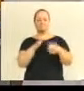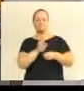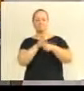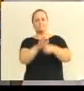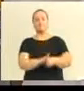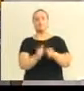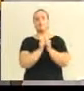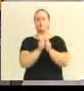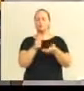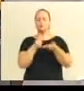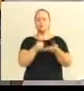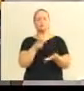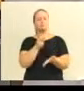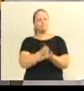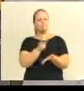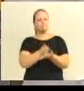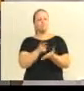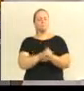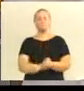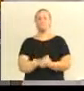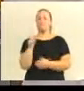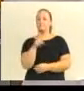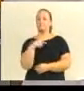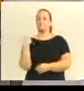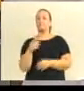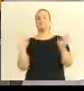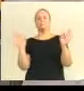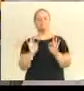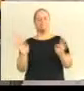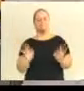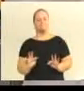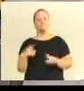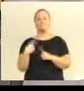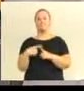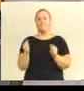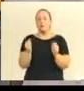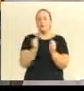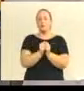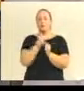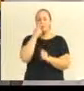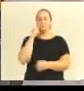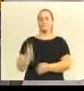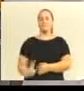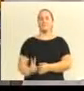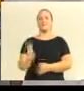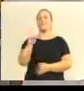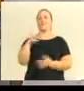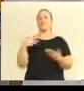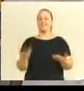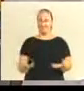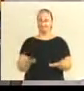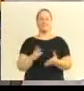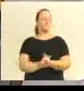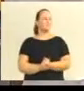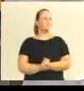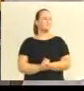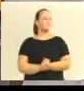nosso apoio ficamos felizes de ter participado dessa conquista e não vi as fotos ainda